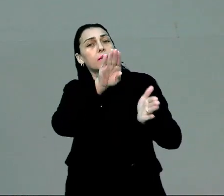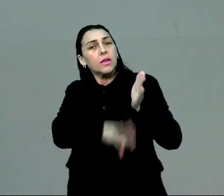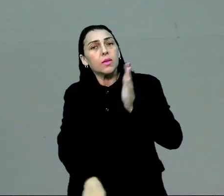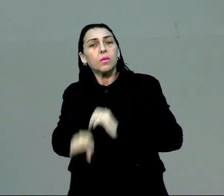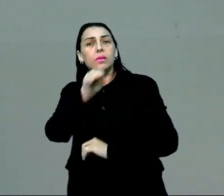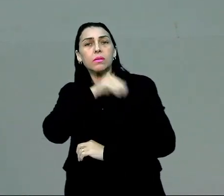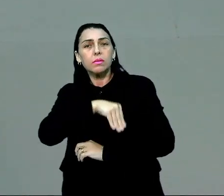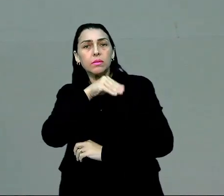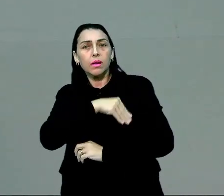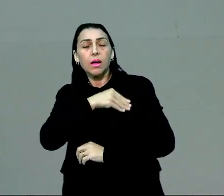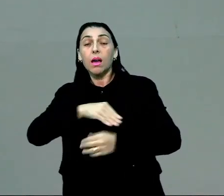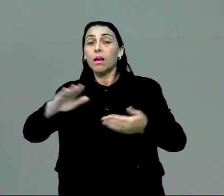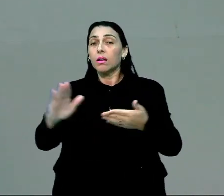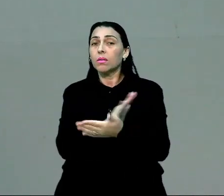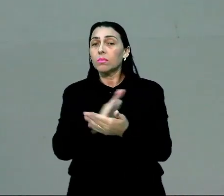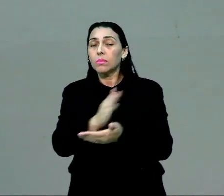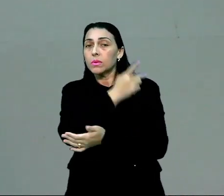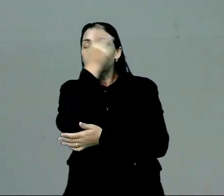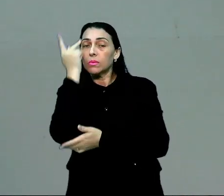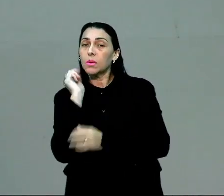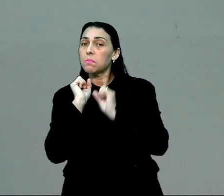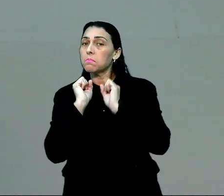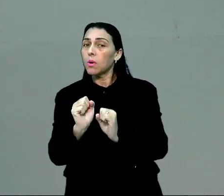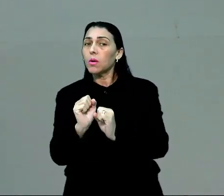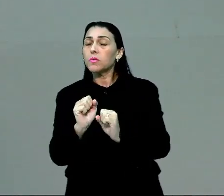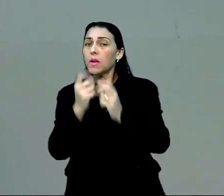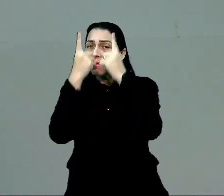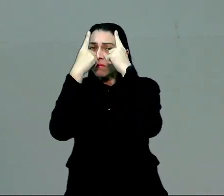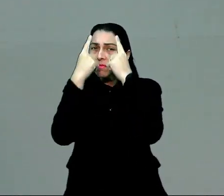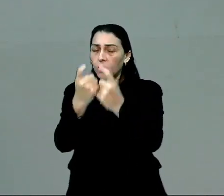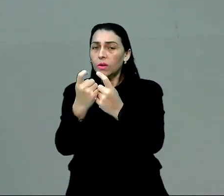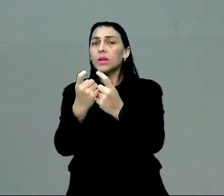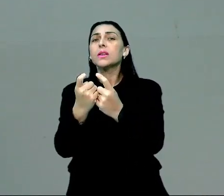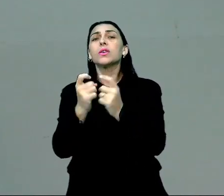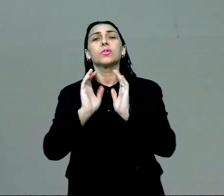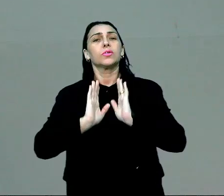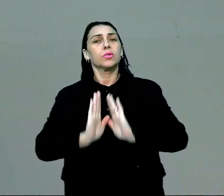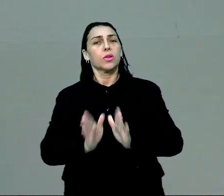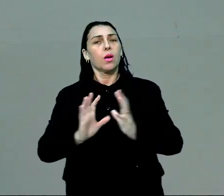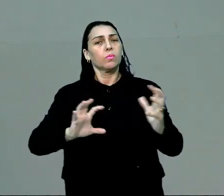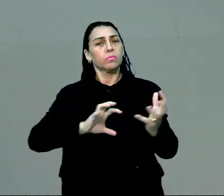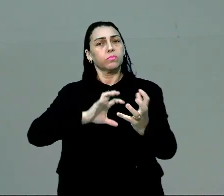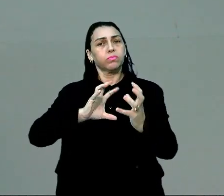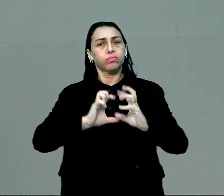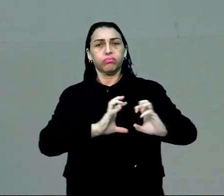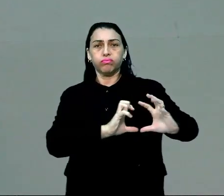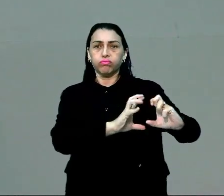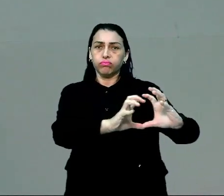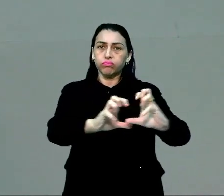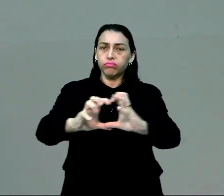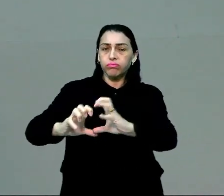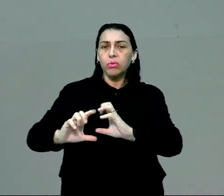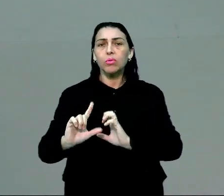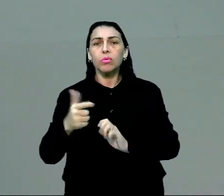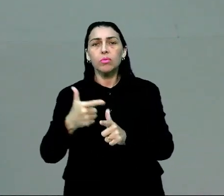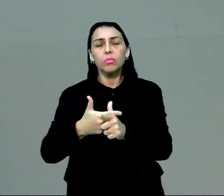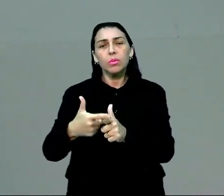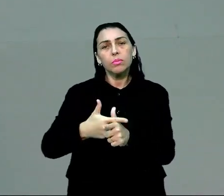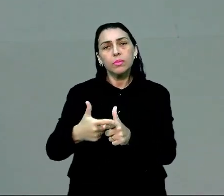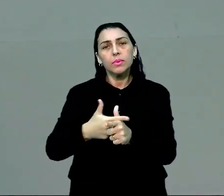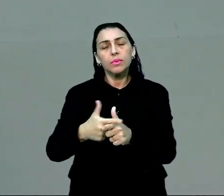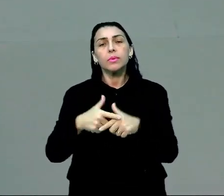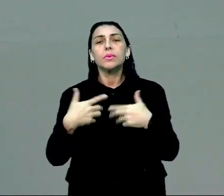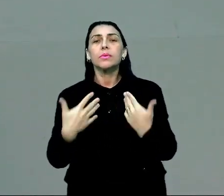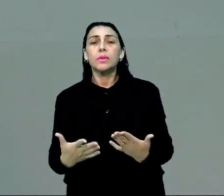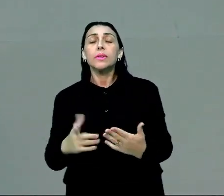descontado, e aí algumas pessoas, elas podem até ficar violentas, isso gerar um confronto ainda maior e outros problemas.